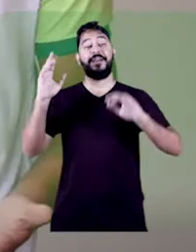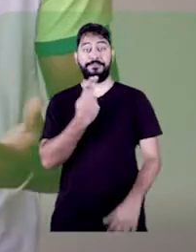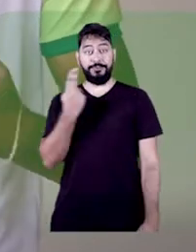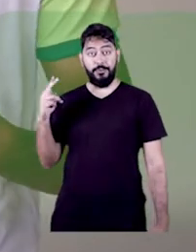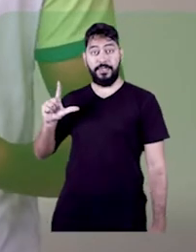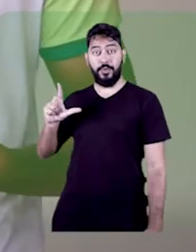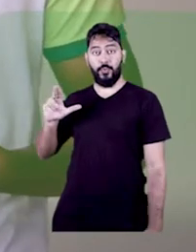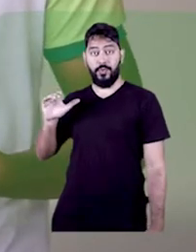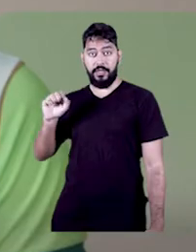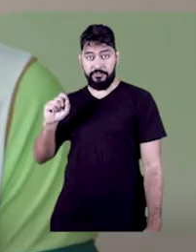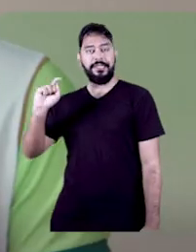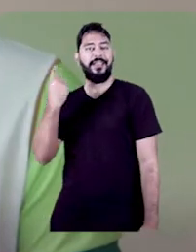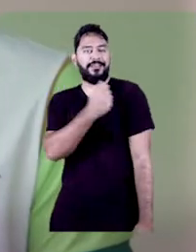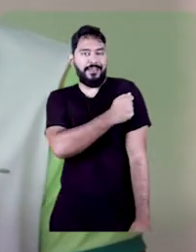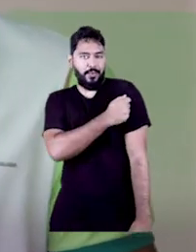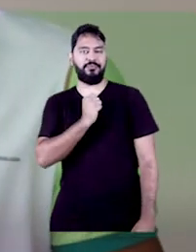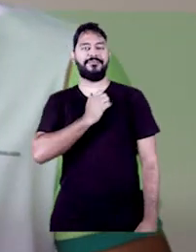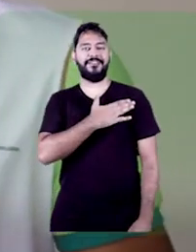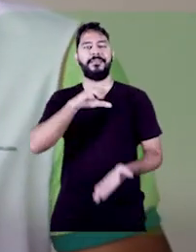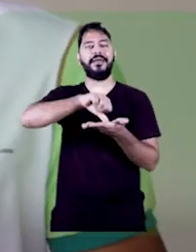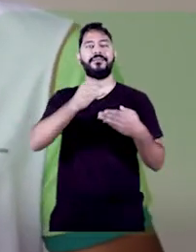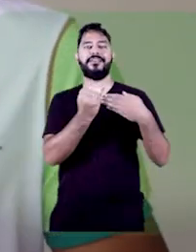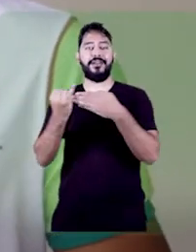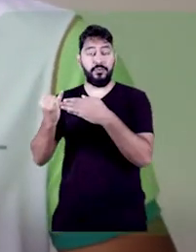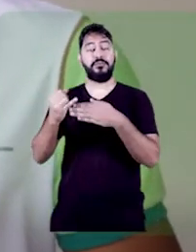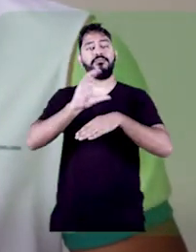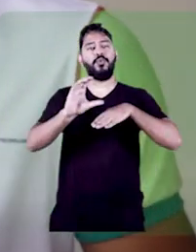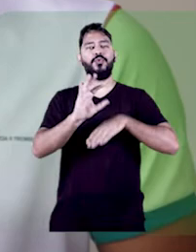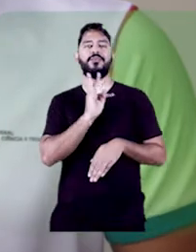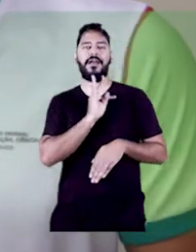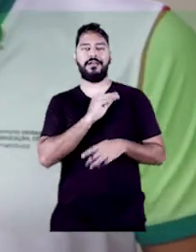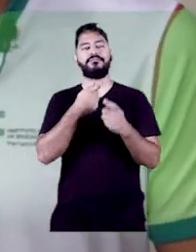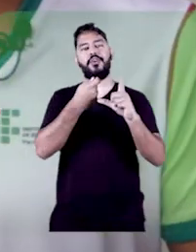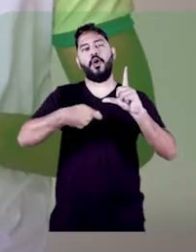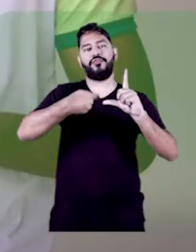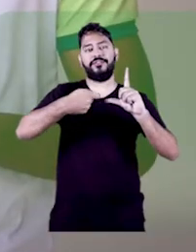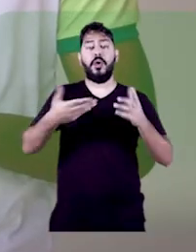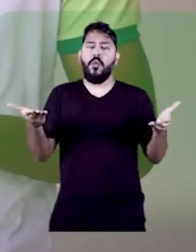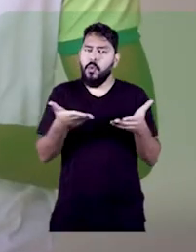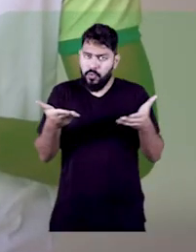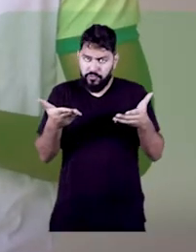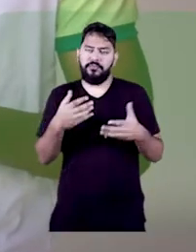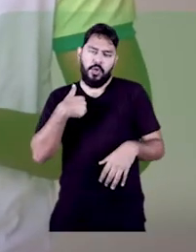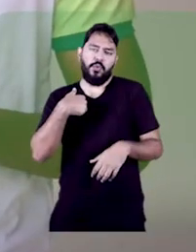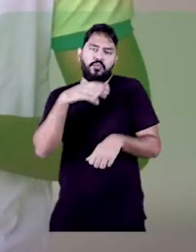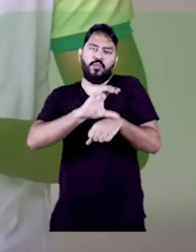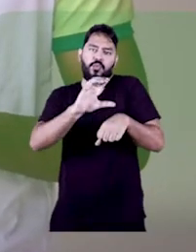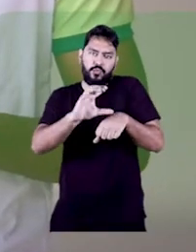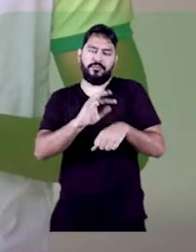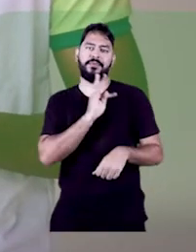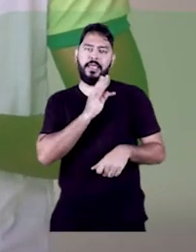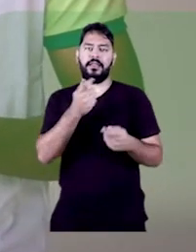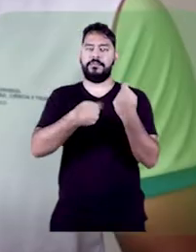Oi gente, meu nome é Lucas Augusto, eu fui ex-estudante do IFPE Campus Igaraçu no curso técnico em logística e atualmente sou estudante